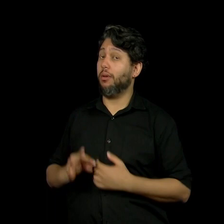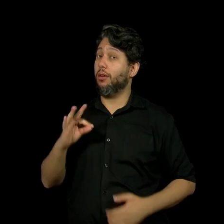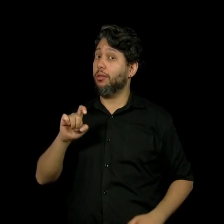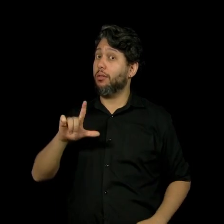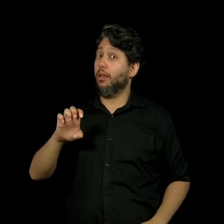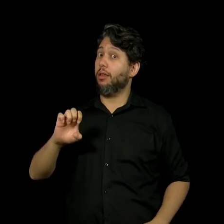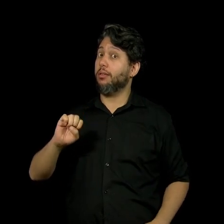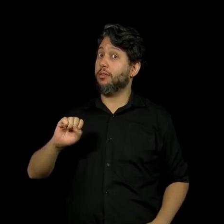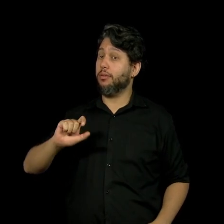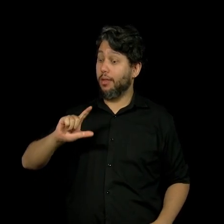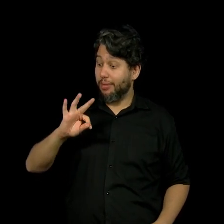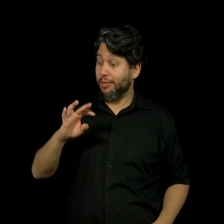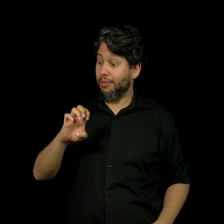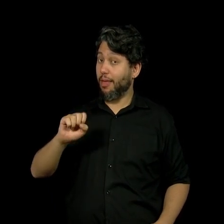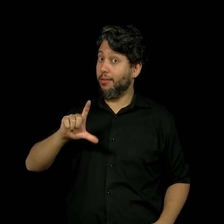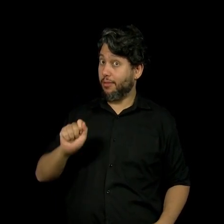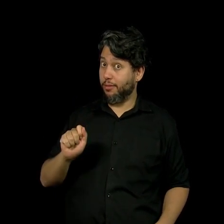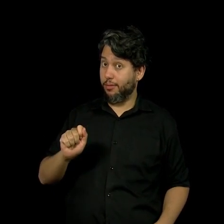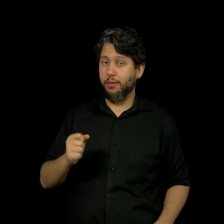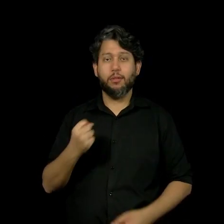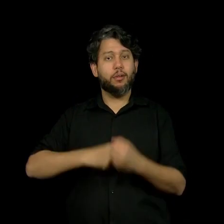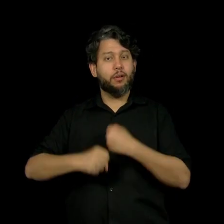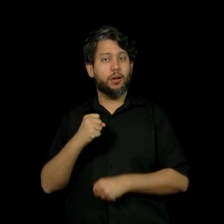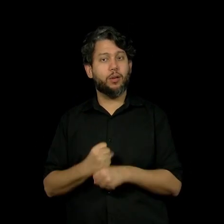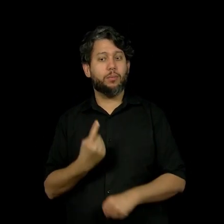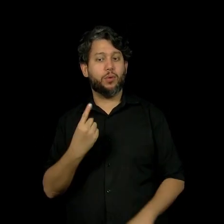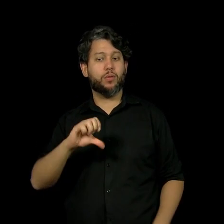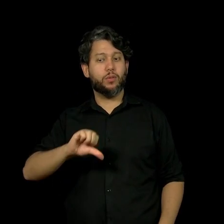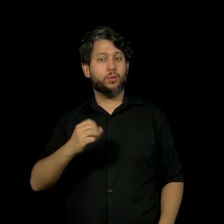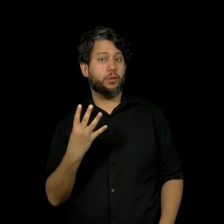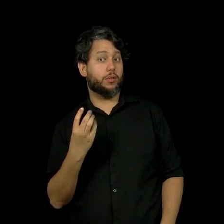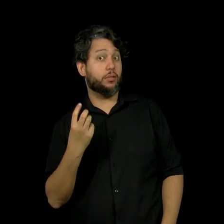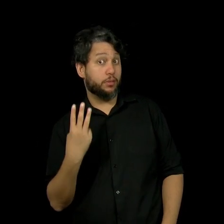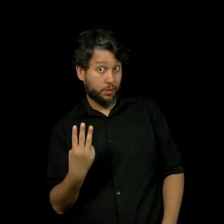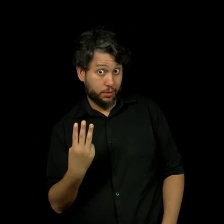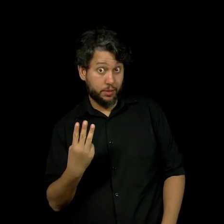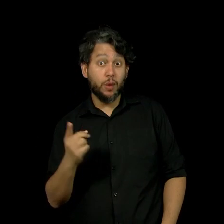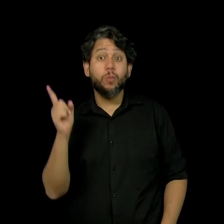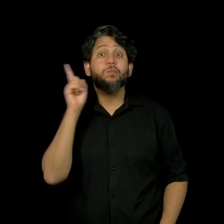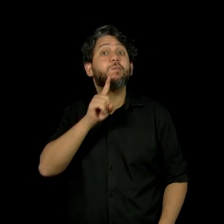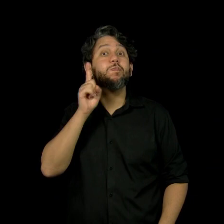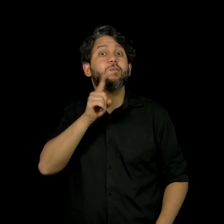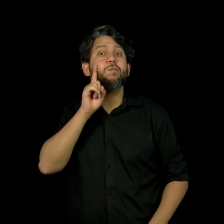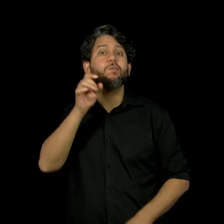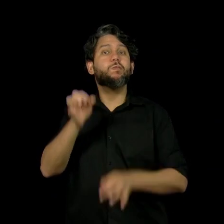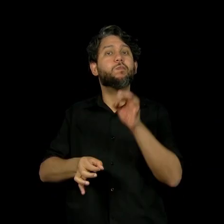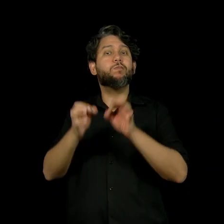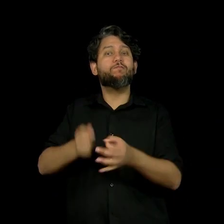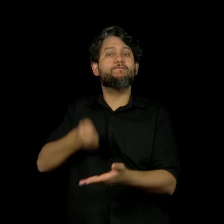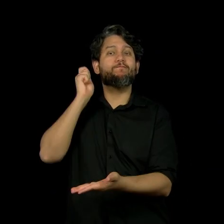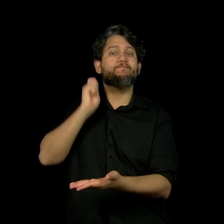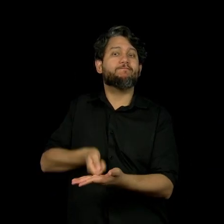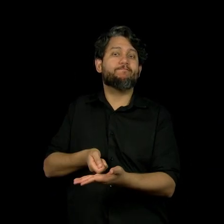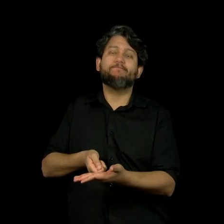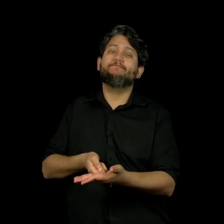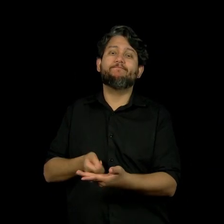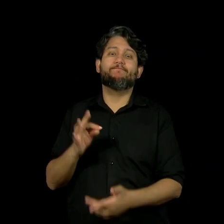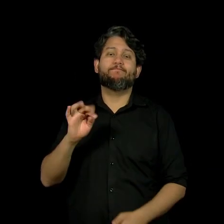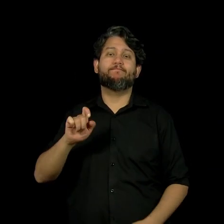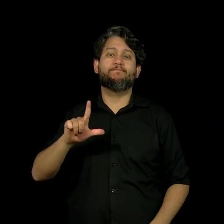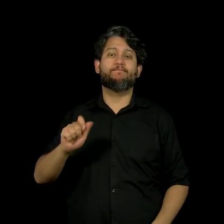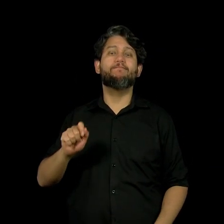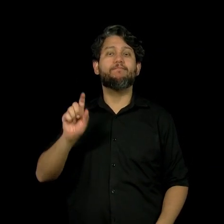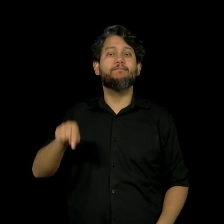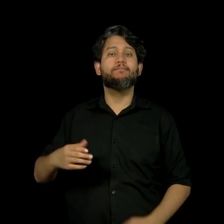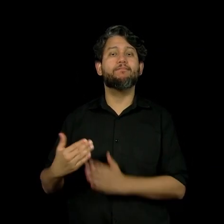Tesla. Então, em 1943, a Suprema Corte dos Estados Unidos reconheceu Tesla como